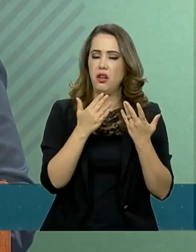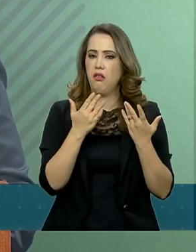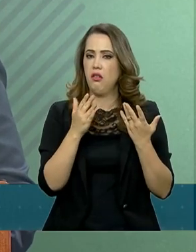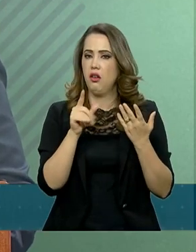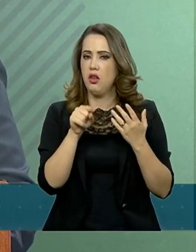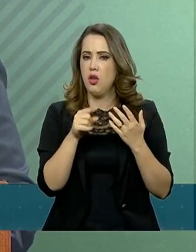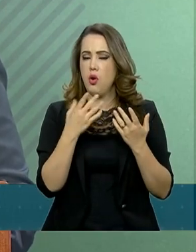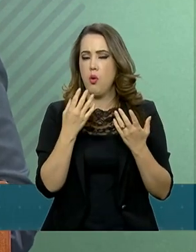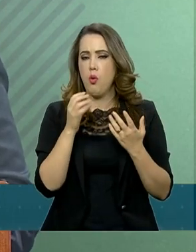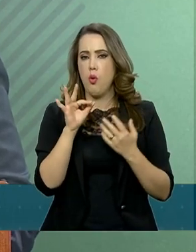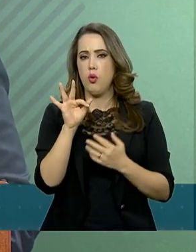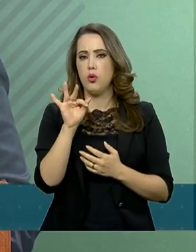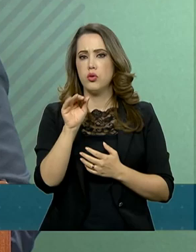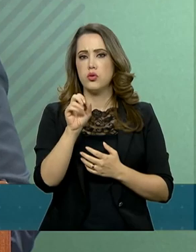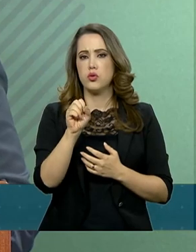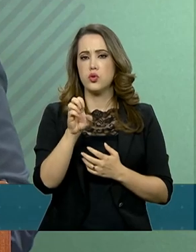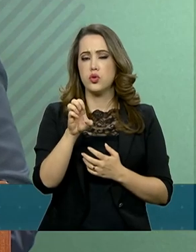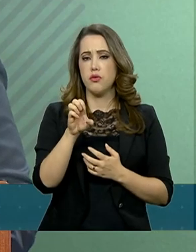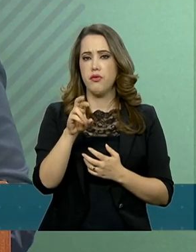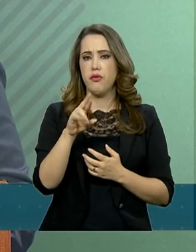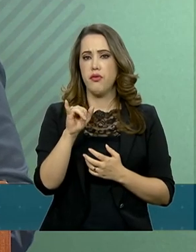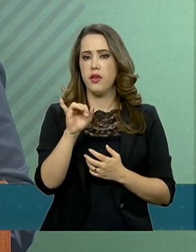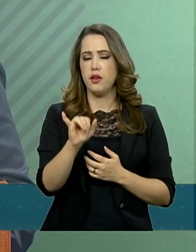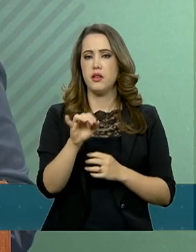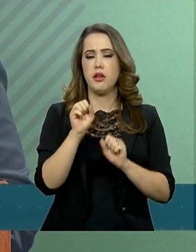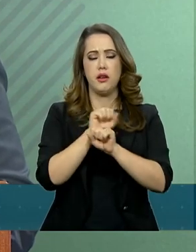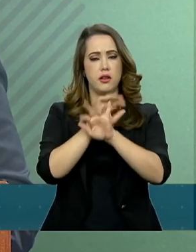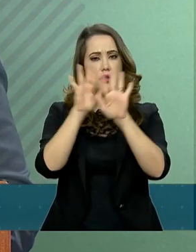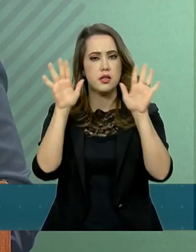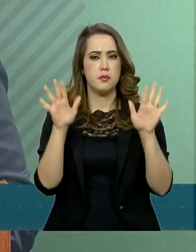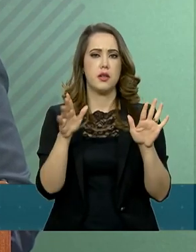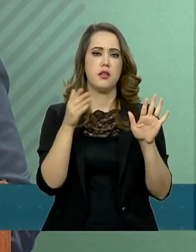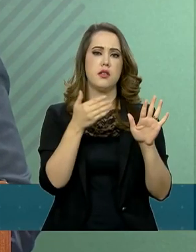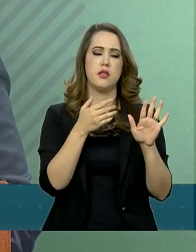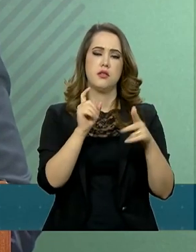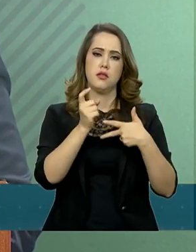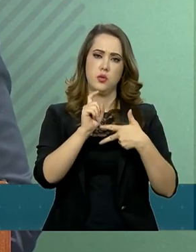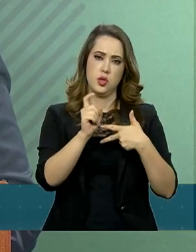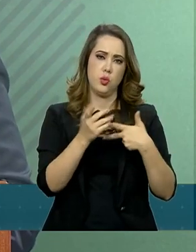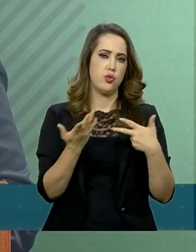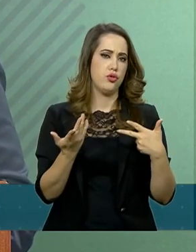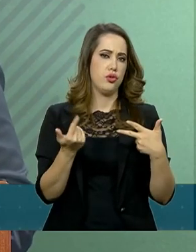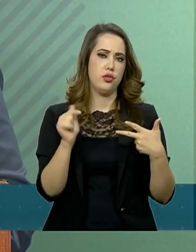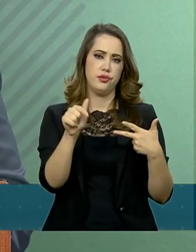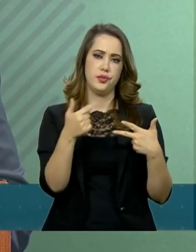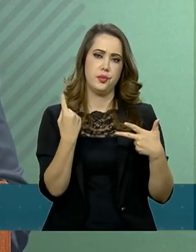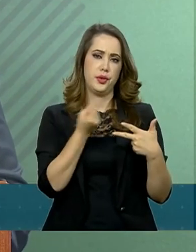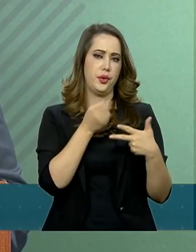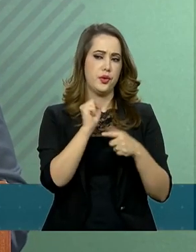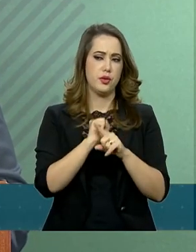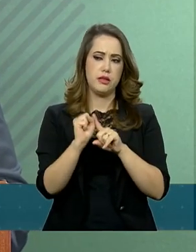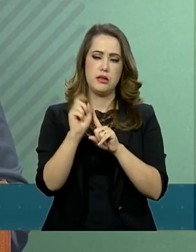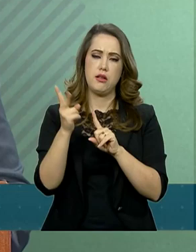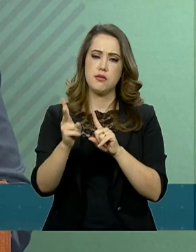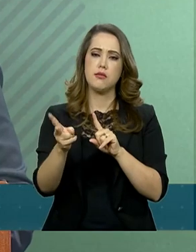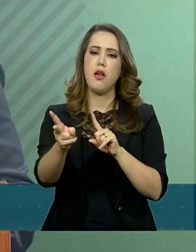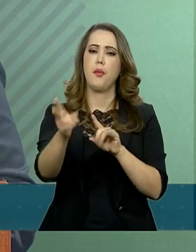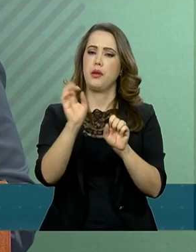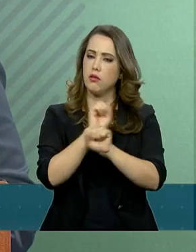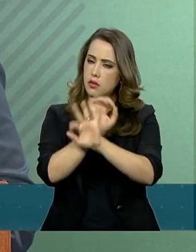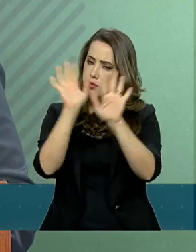deferi essa cláusula pétrea que a transparência do poder executivo para com a nossa sociedade